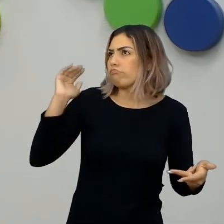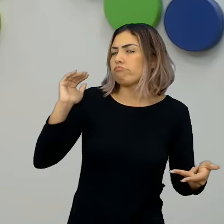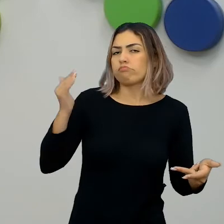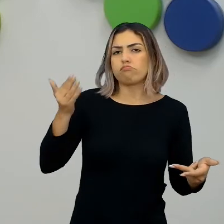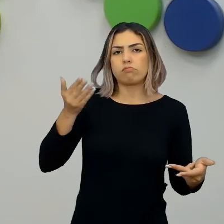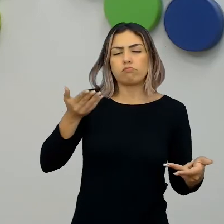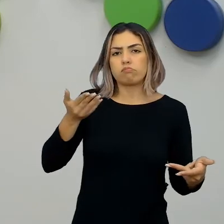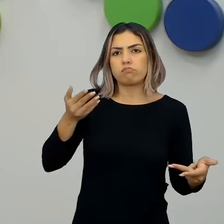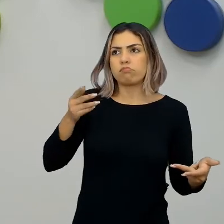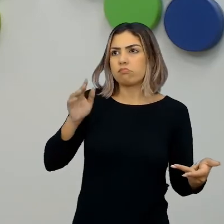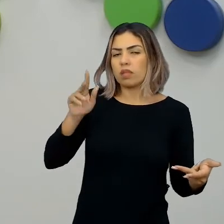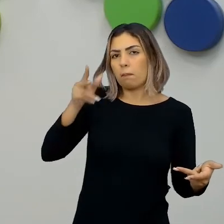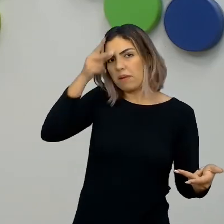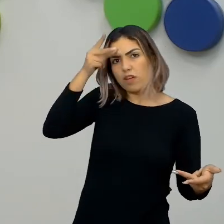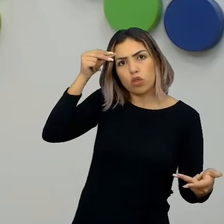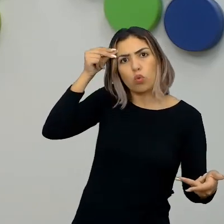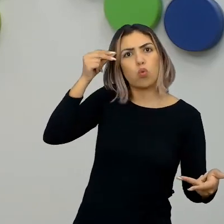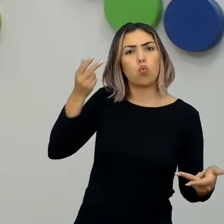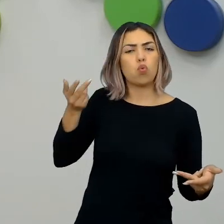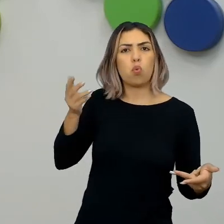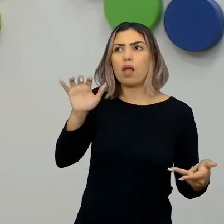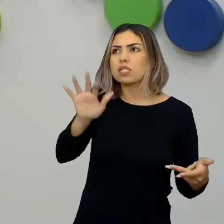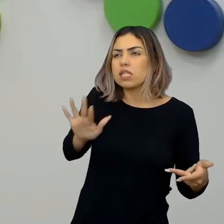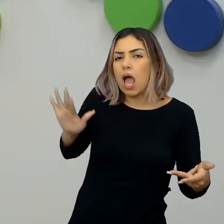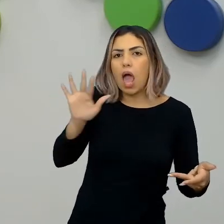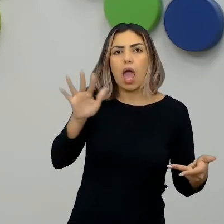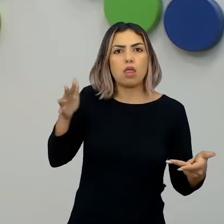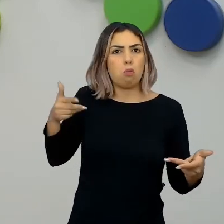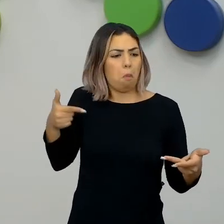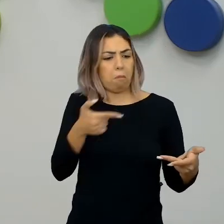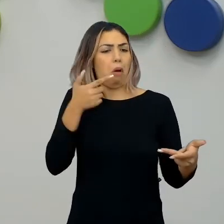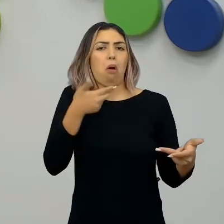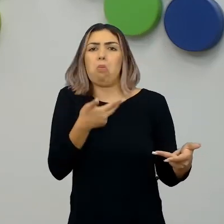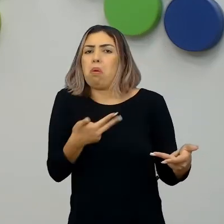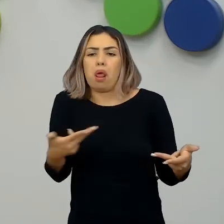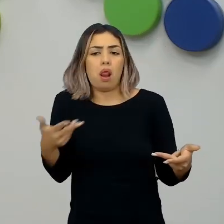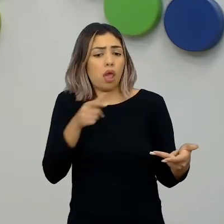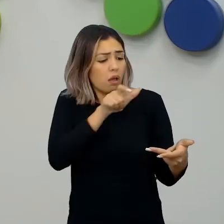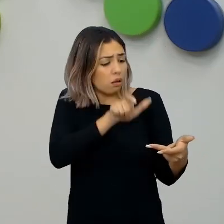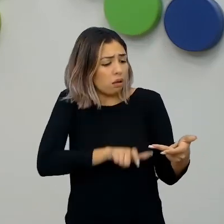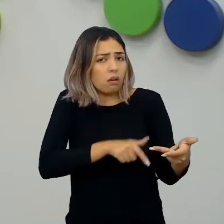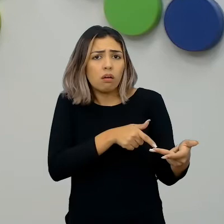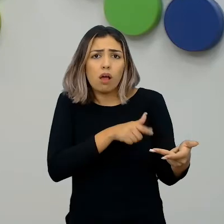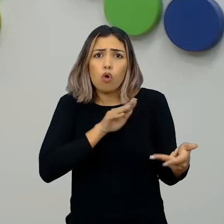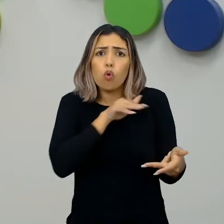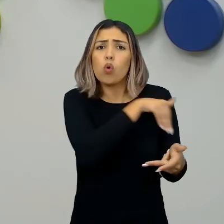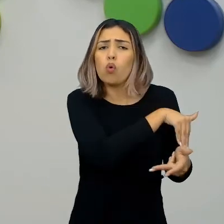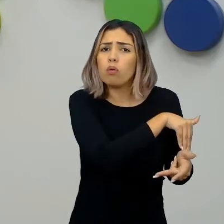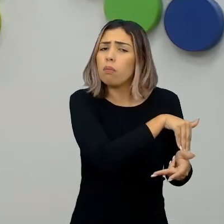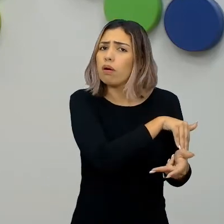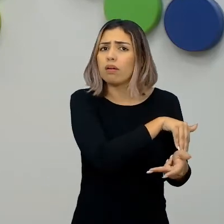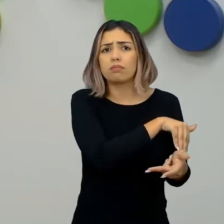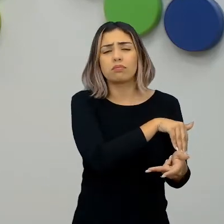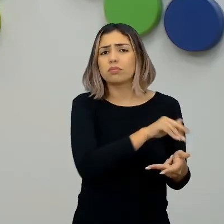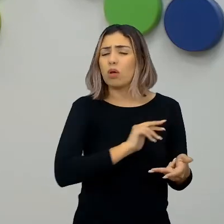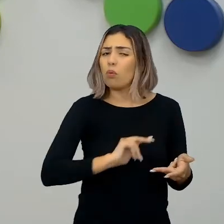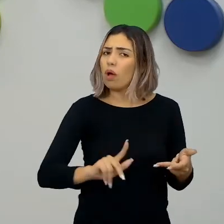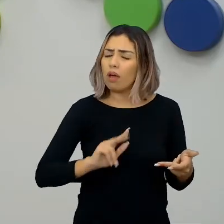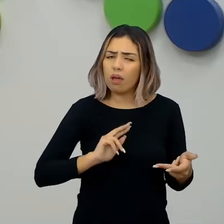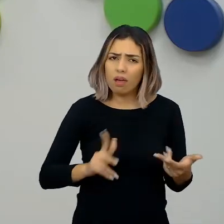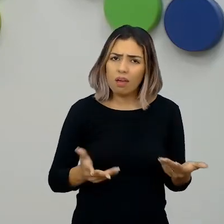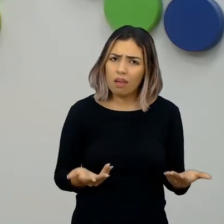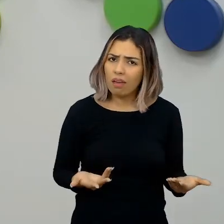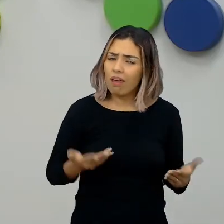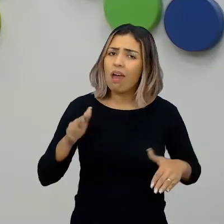enfim, do Estado mesmo. E essas pessoas, elas não são, a maioria